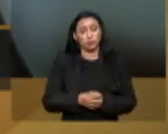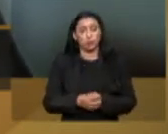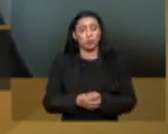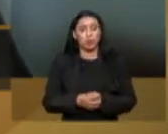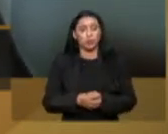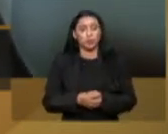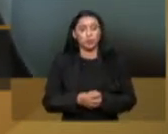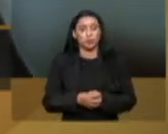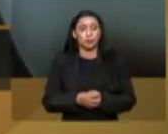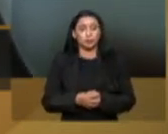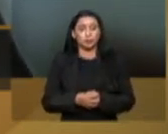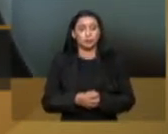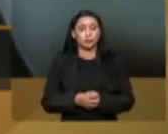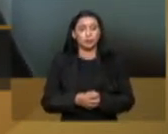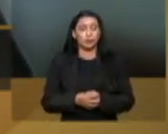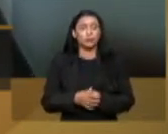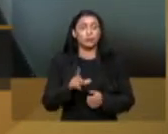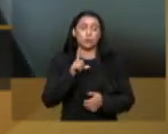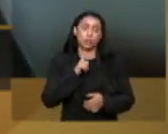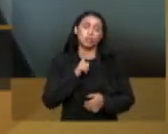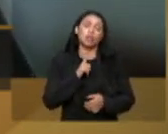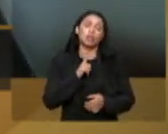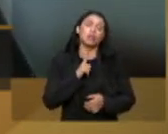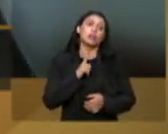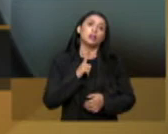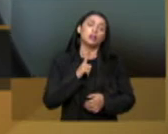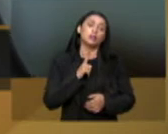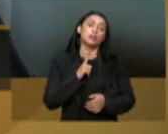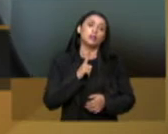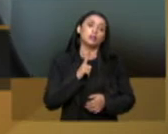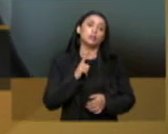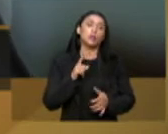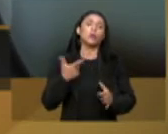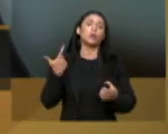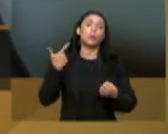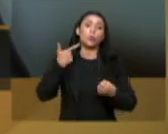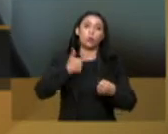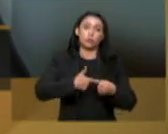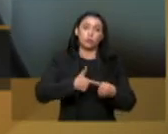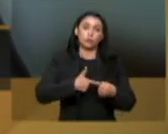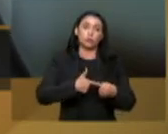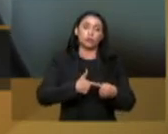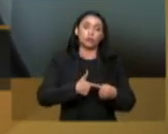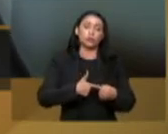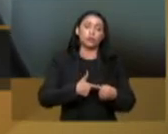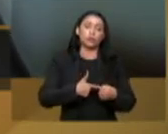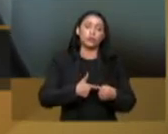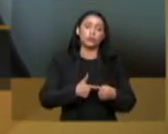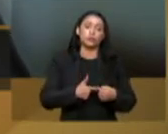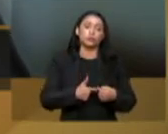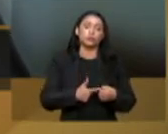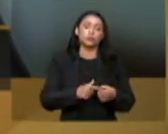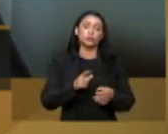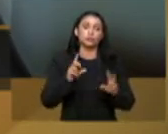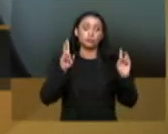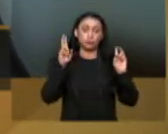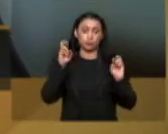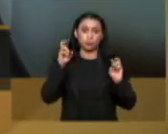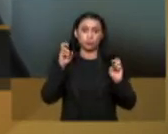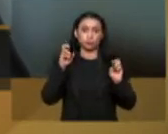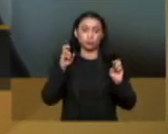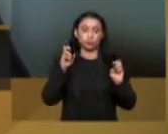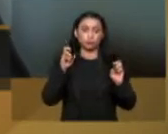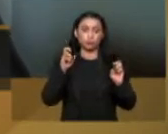dessa limitação surgiu por força do fato de que o mercado de álcool combustível experimenta, abro aspas,